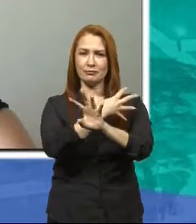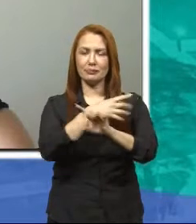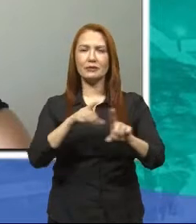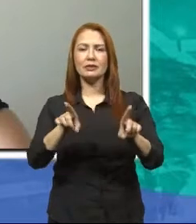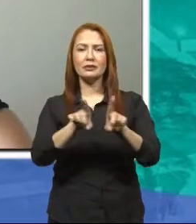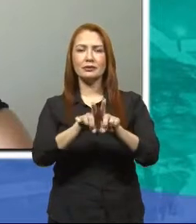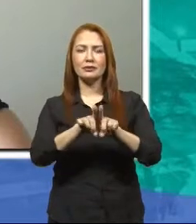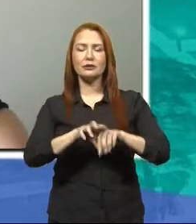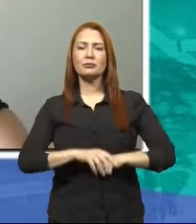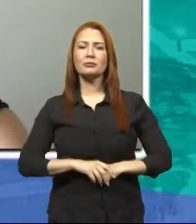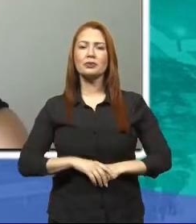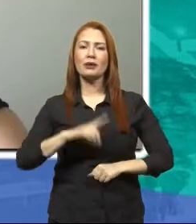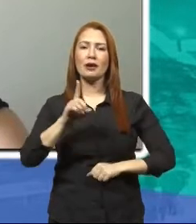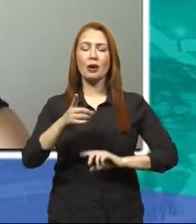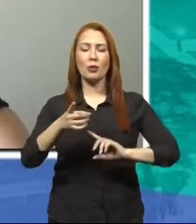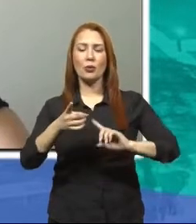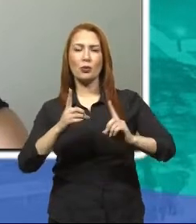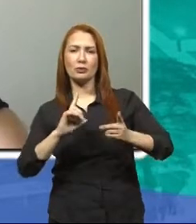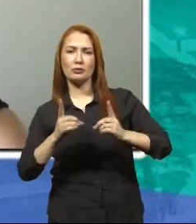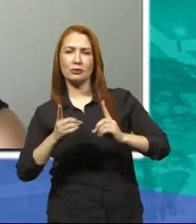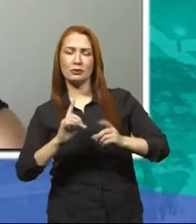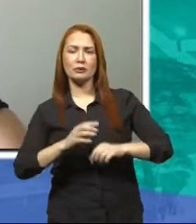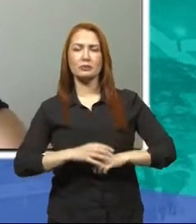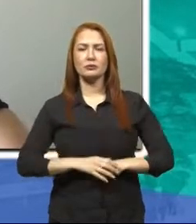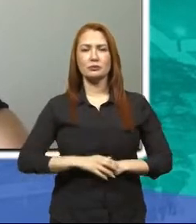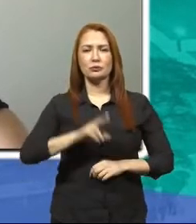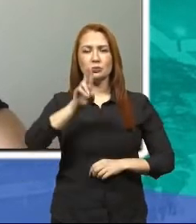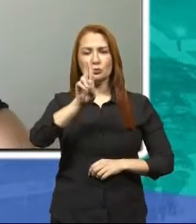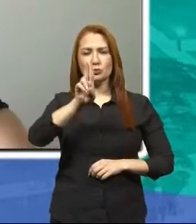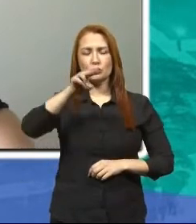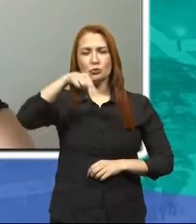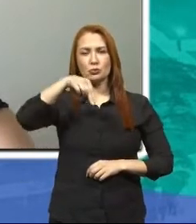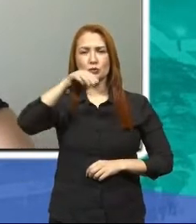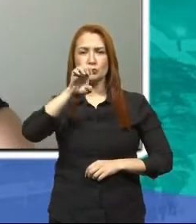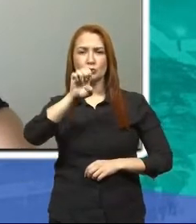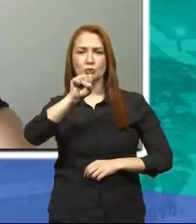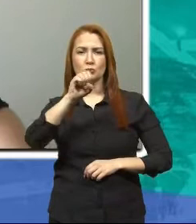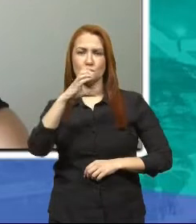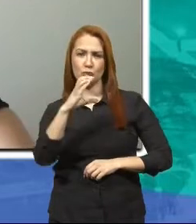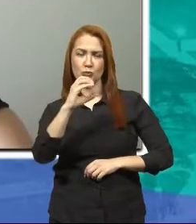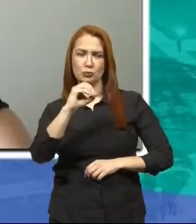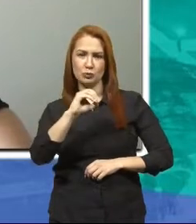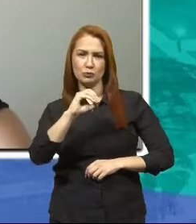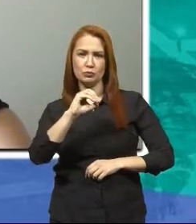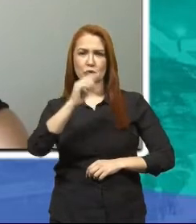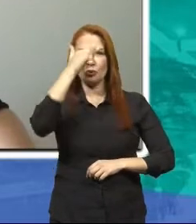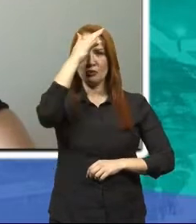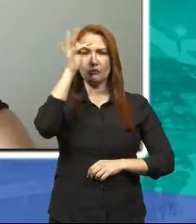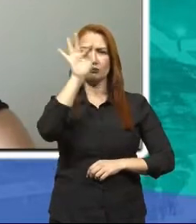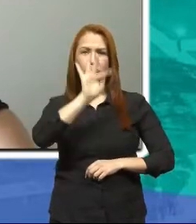cátedra na área de TICs da Unesco, da Universidade Federal do Rio Grande do Sul.